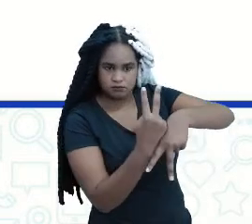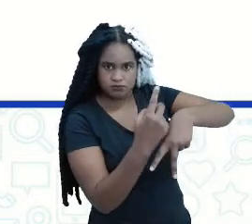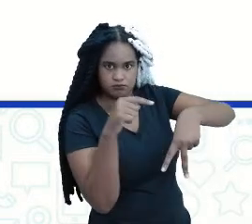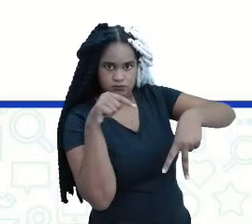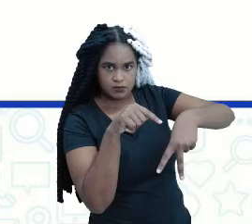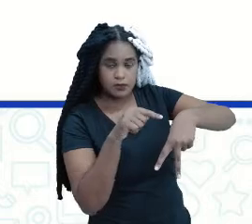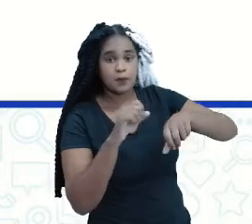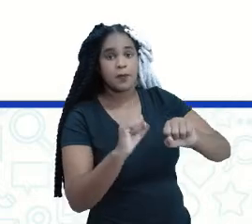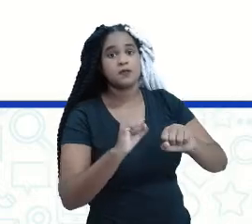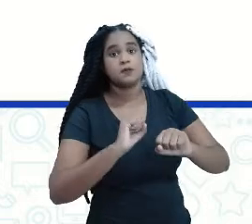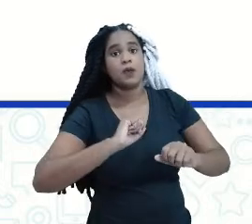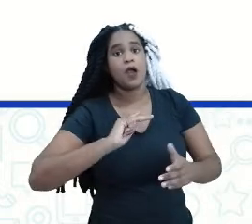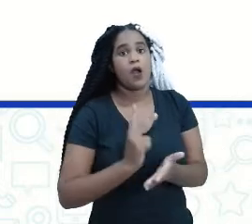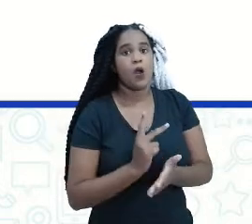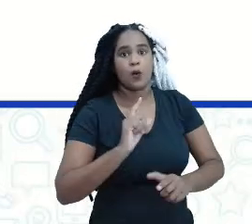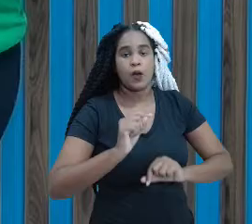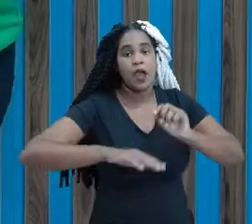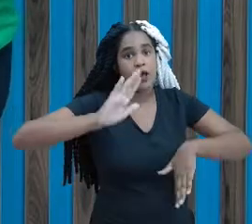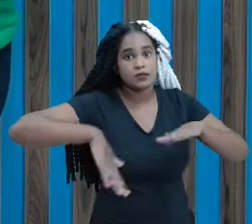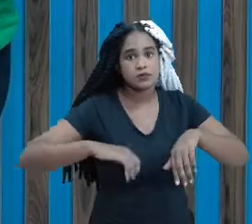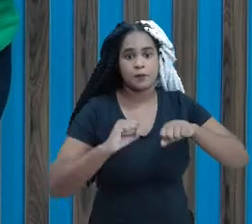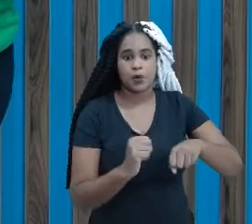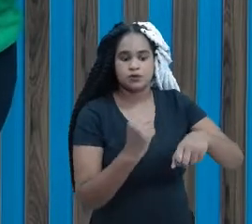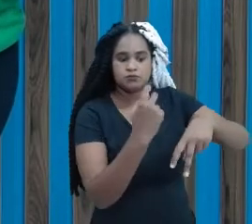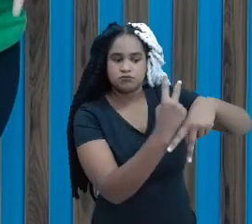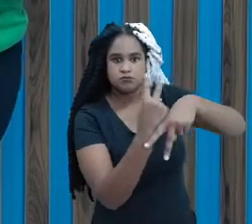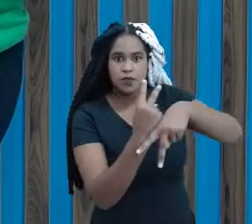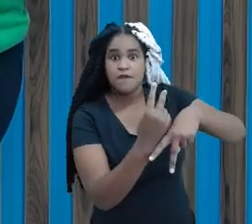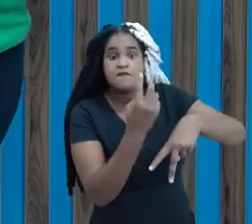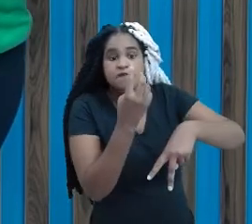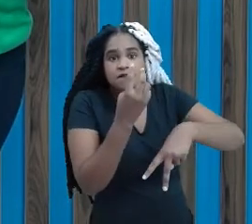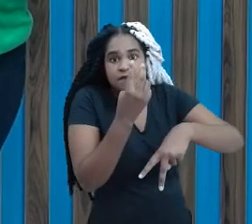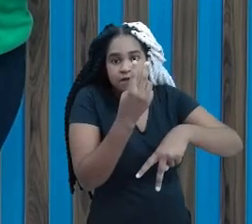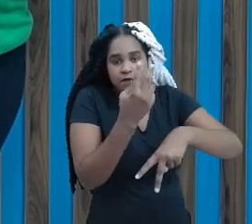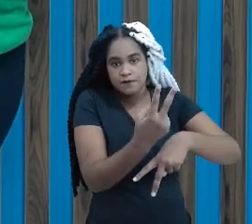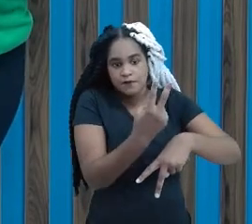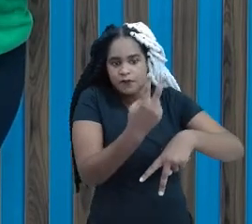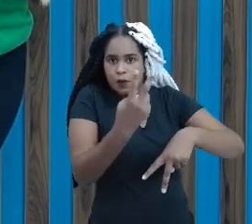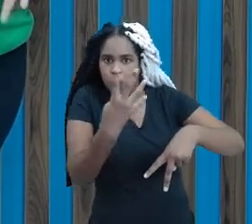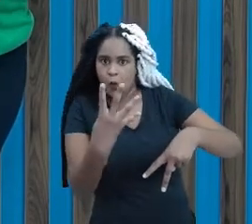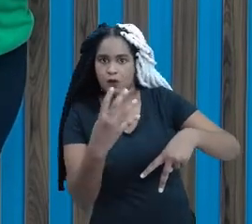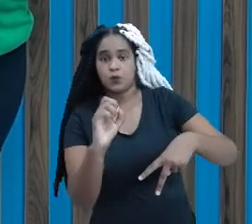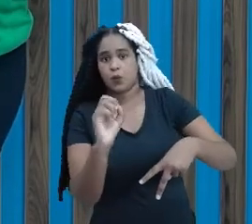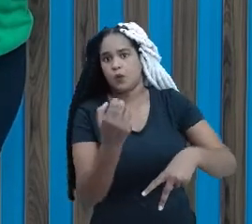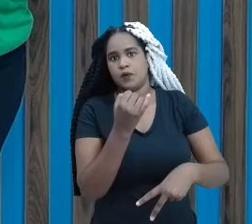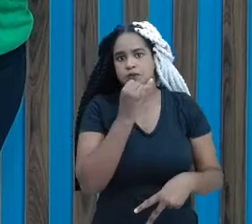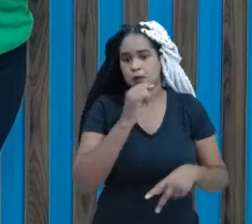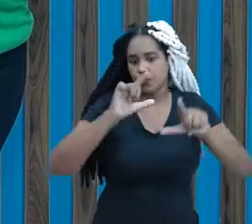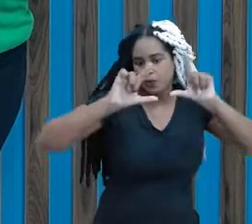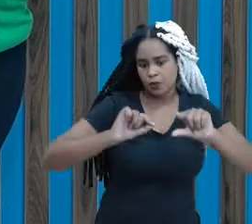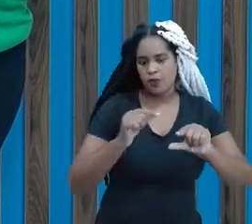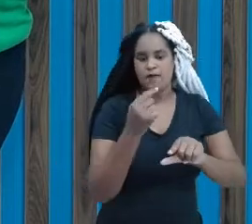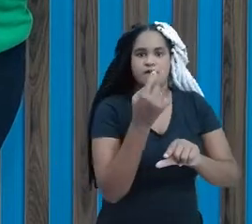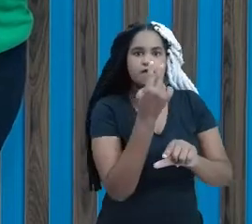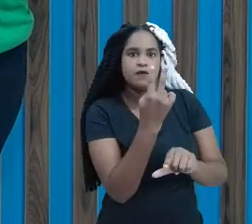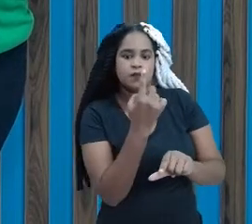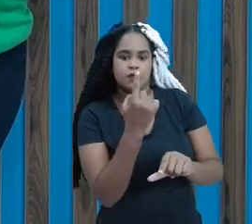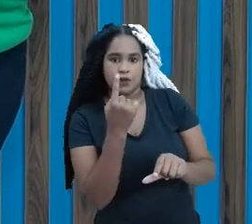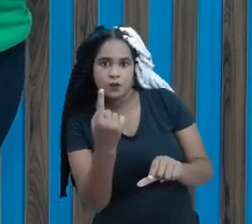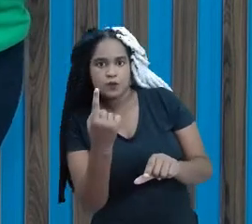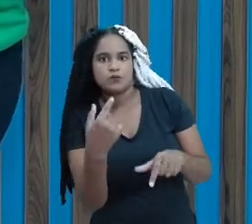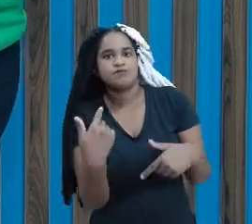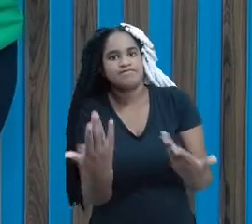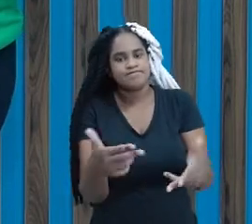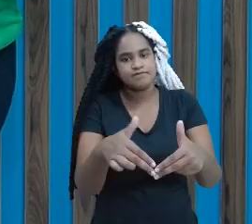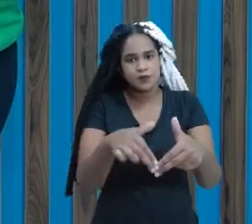com 24 cromossomos, né? Pode vir um cariótipo com 22, 21 cromossomos. Então, tem que prestar atenção